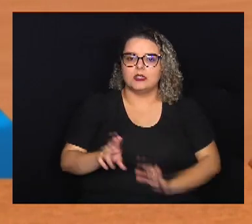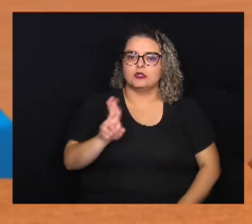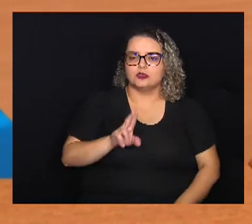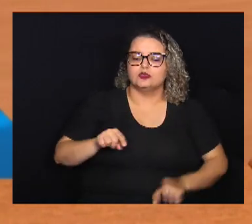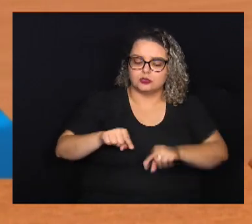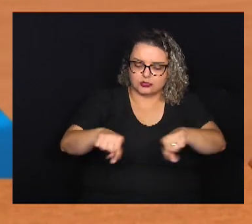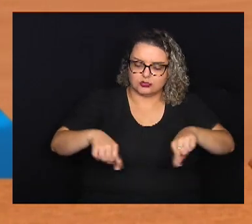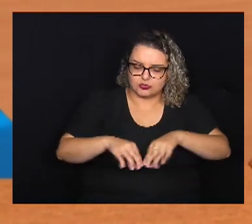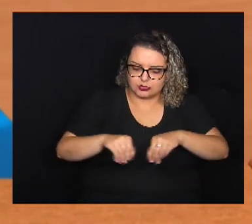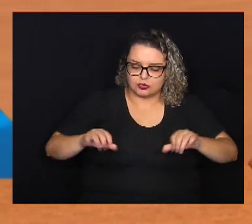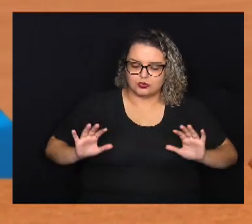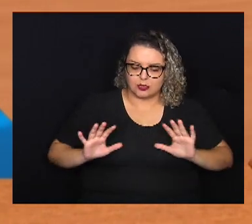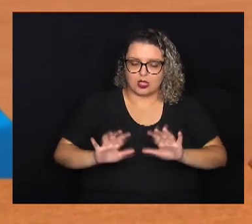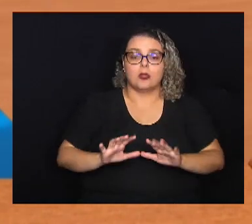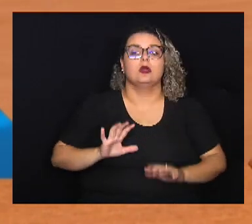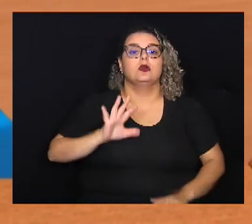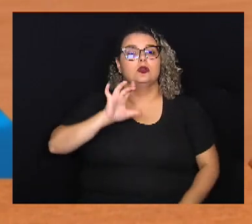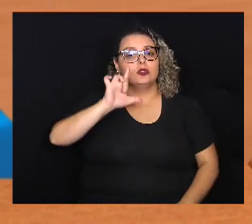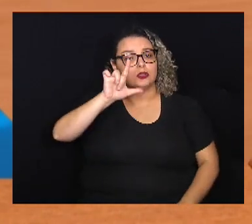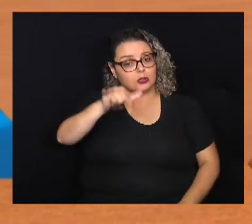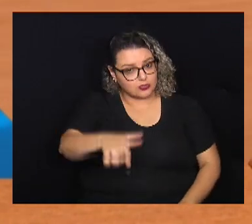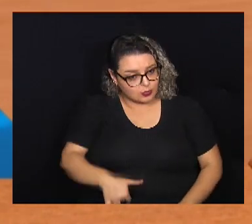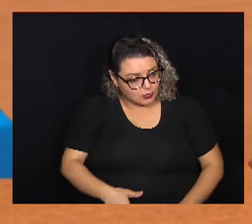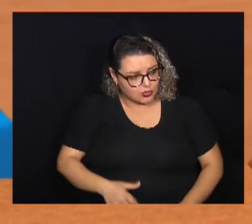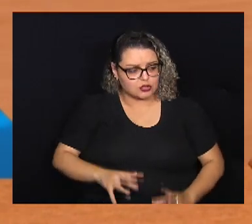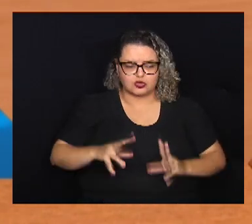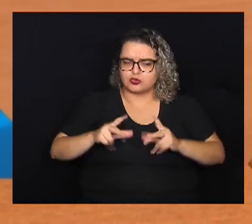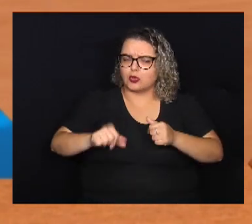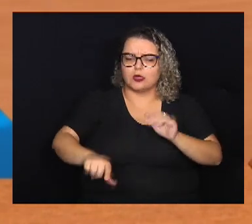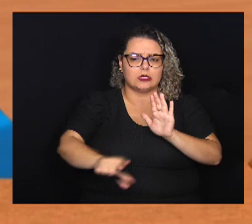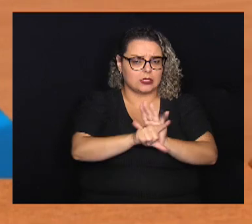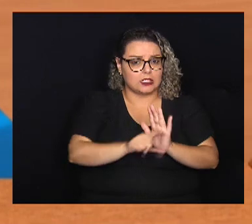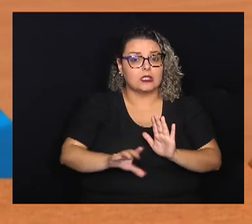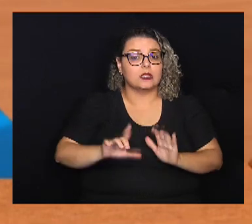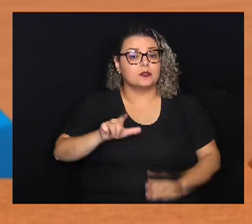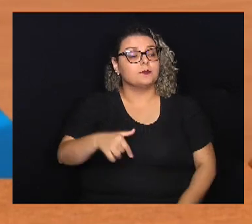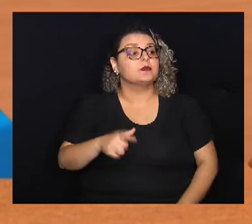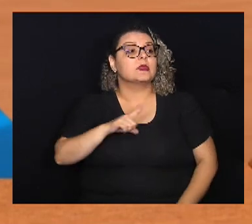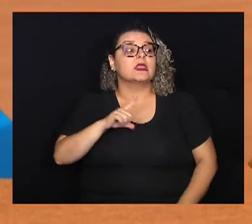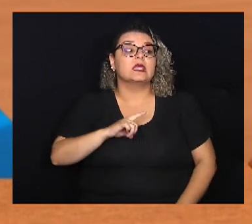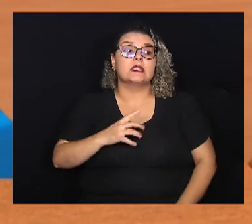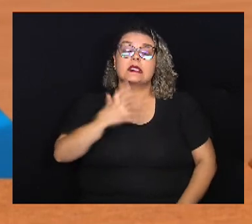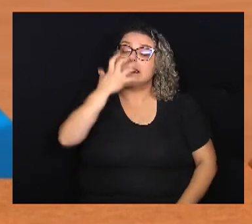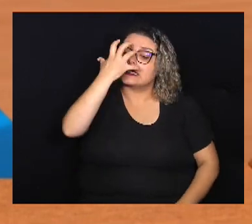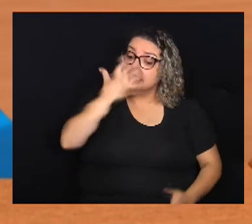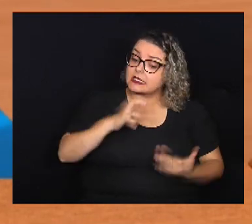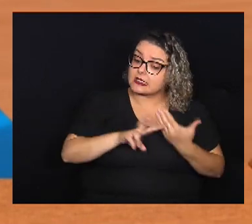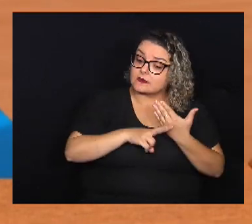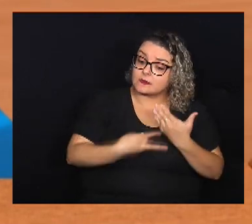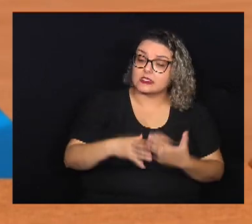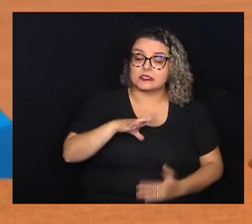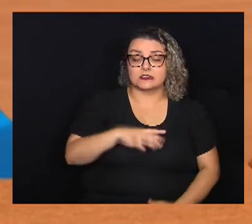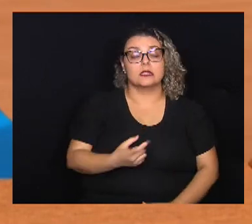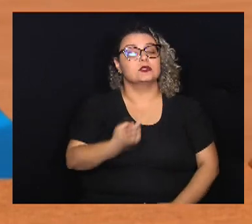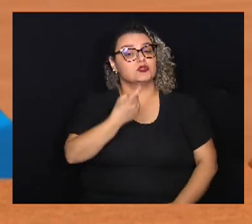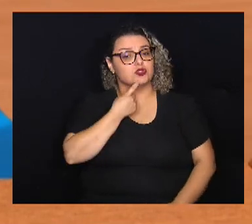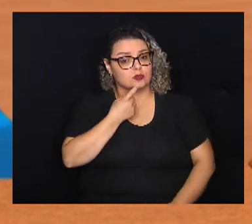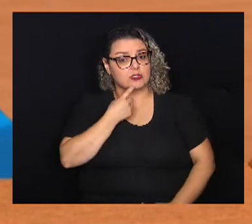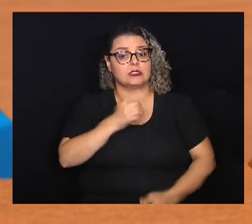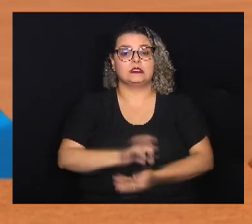toda a legislação que veio posteriormente nós falávamos que ia ter sérias consequências para a cidade de Campinas